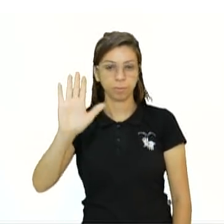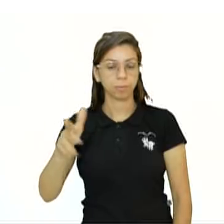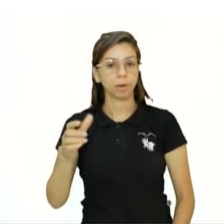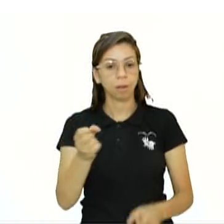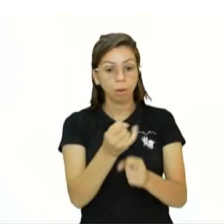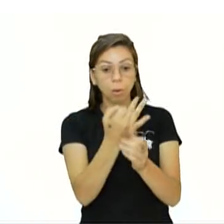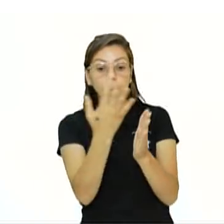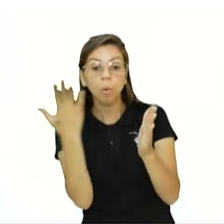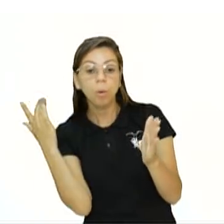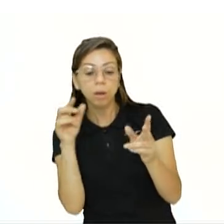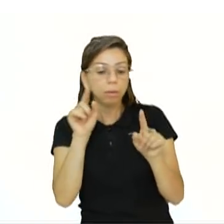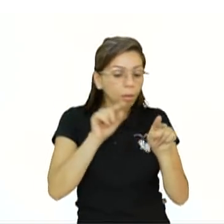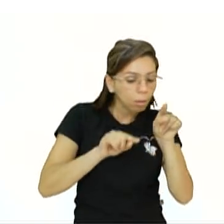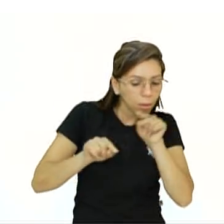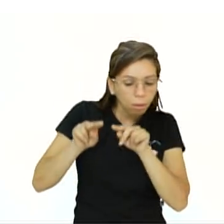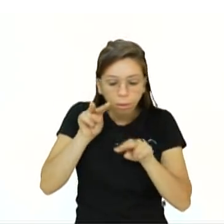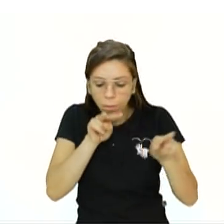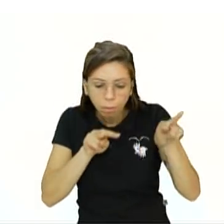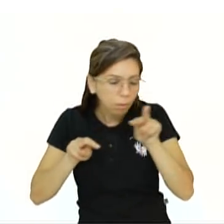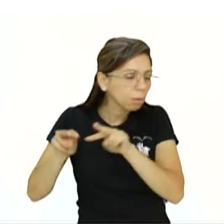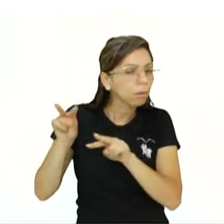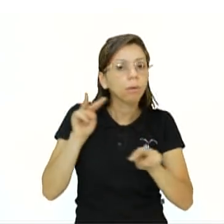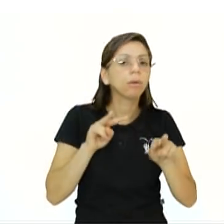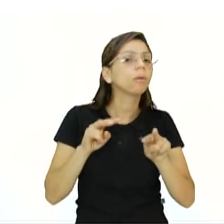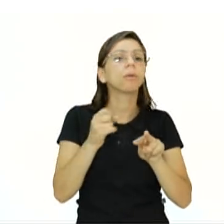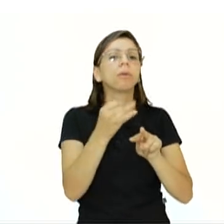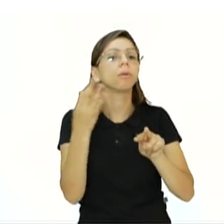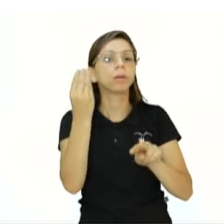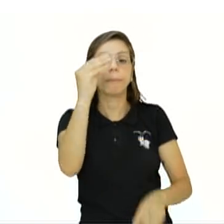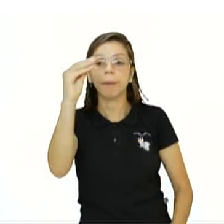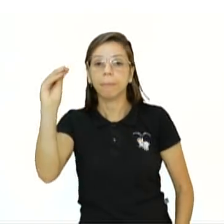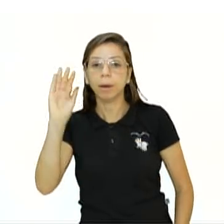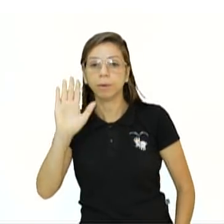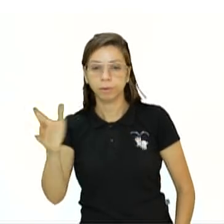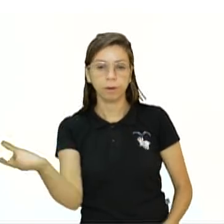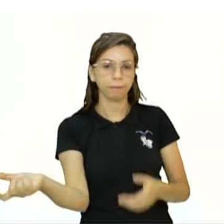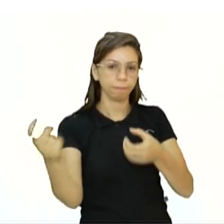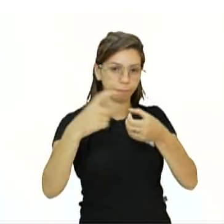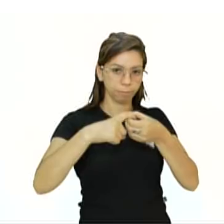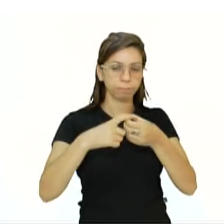e conte quantas faces, vértices e arestas ele tem.